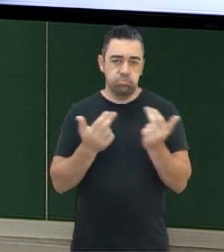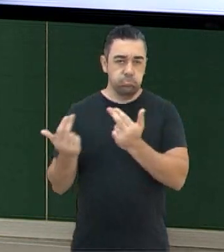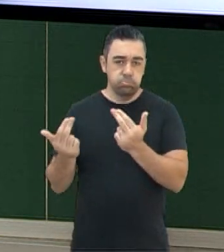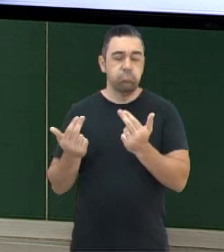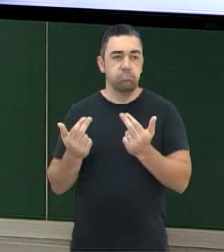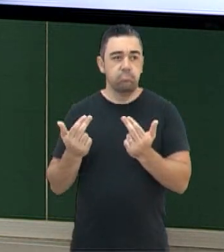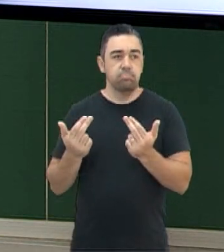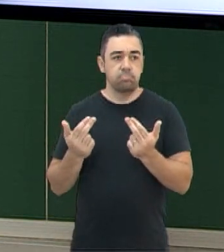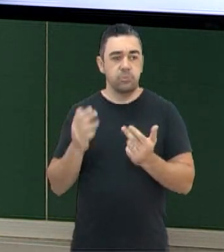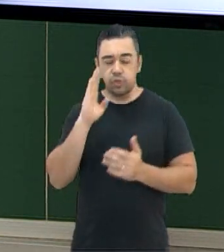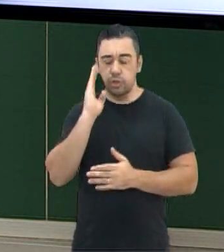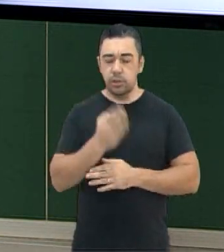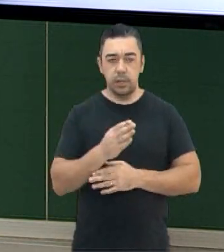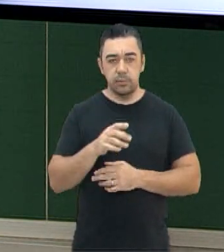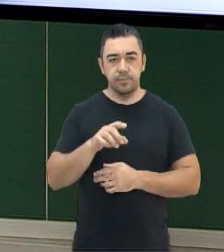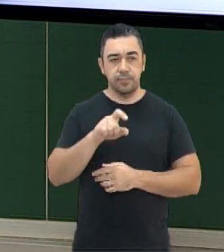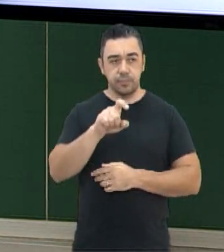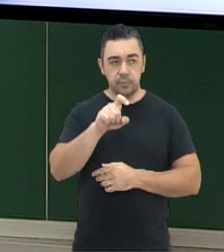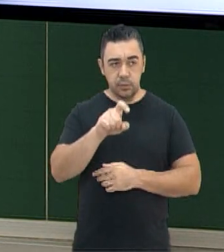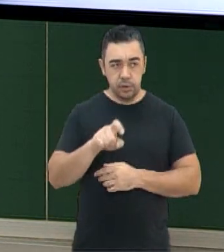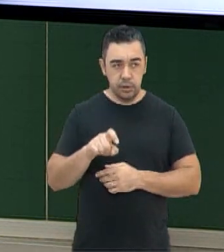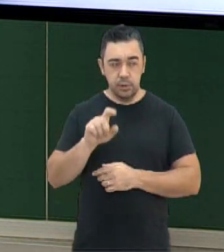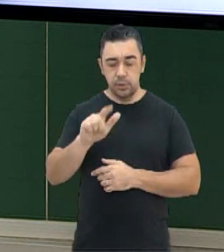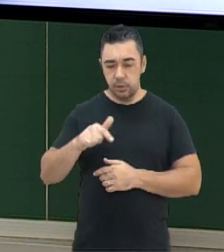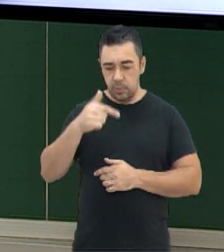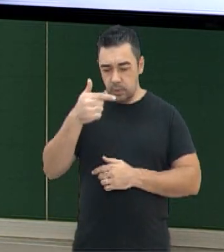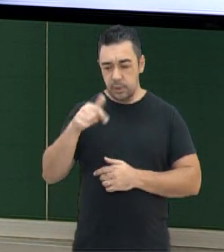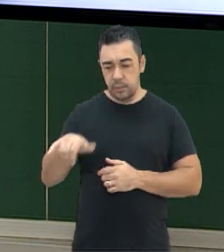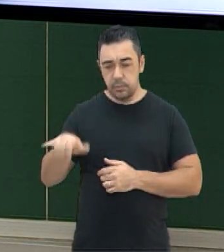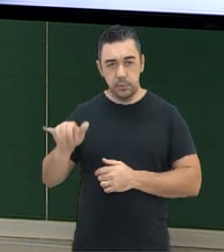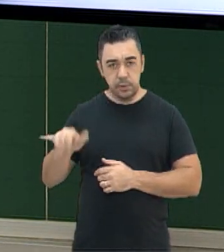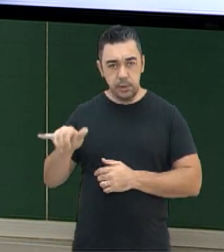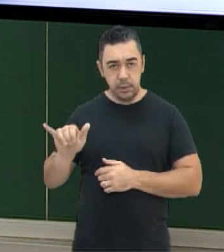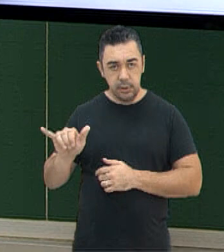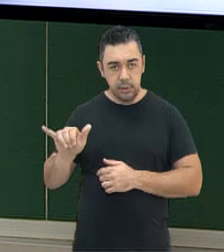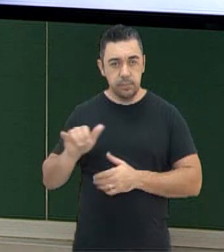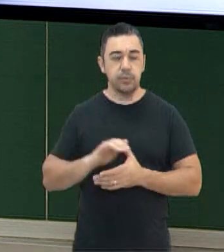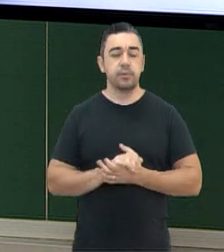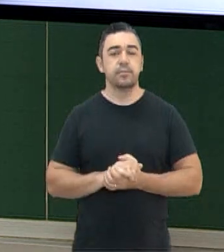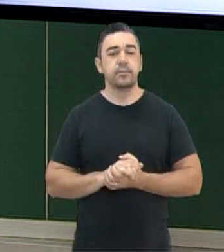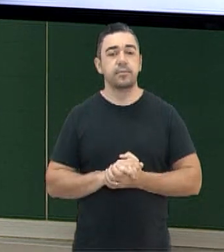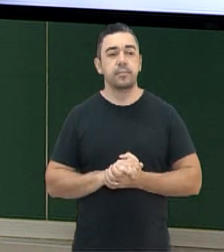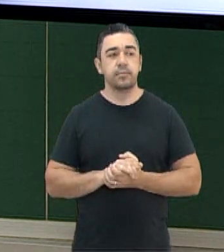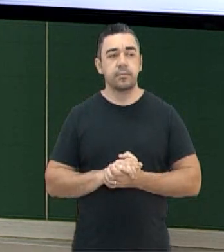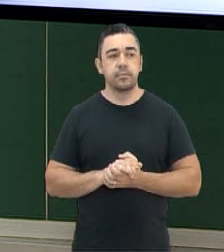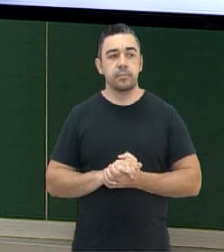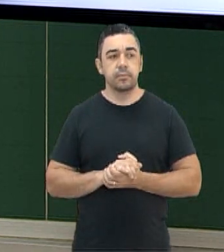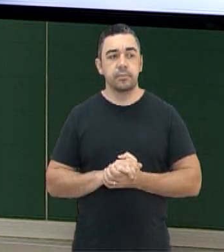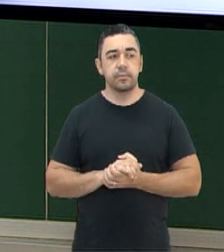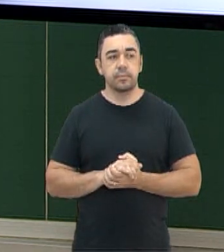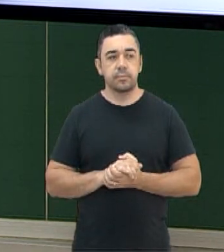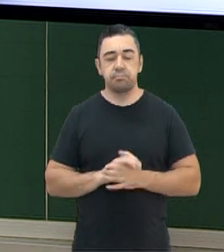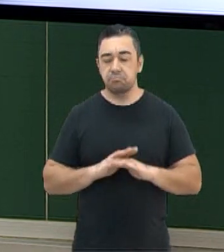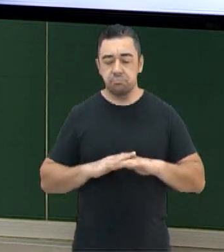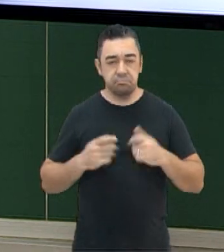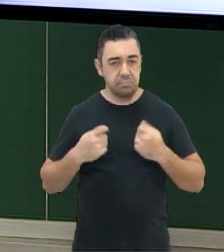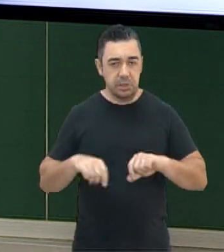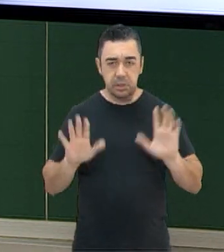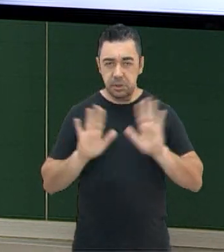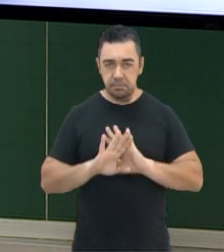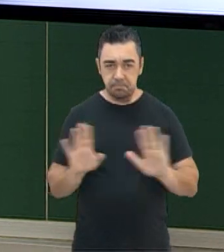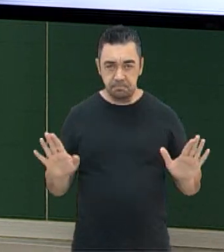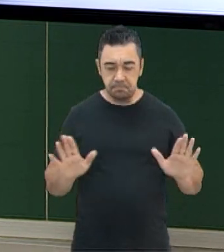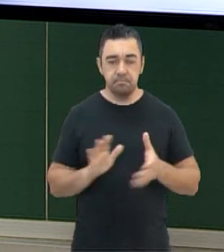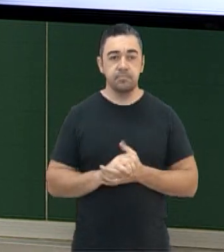posso resolver direto. Então, repete a letra, x ao quadrado, y elevado à primeira, não preciso fazer